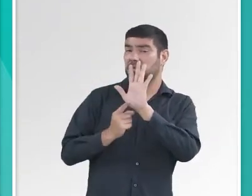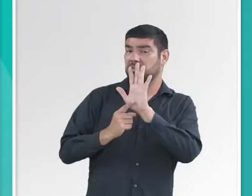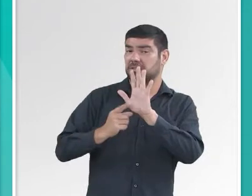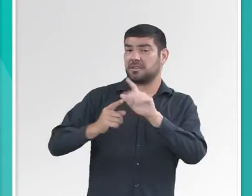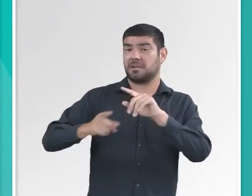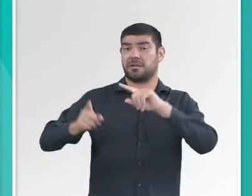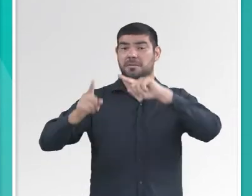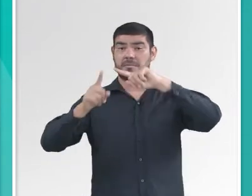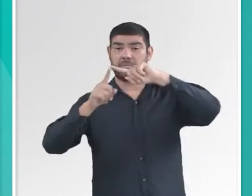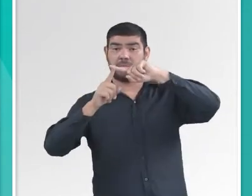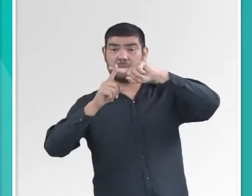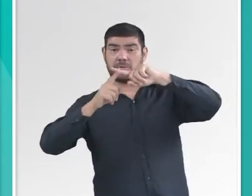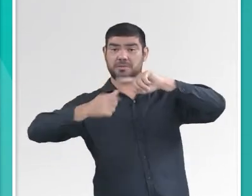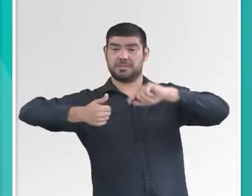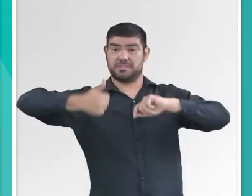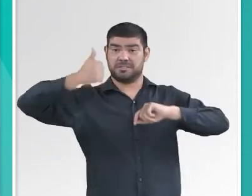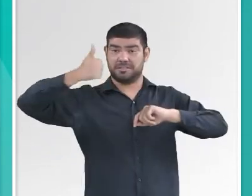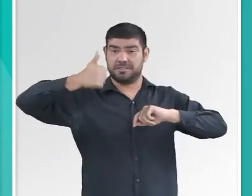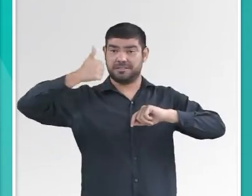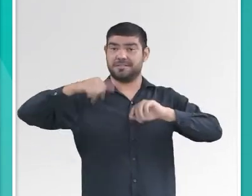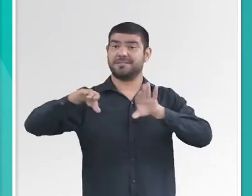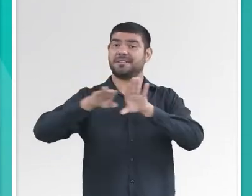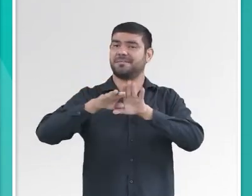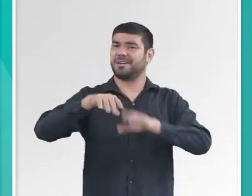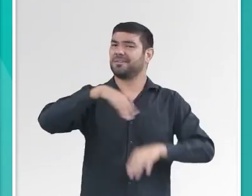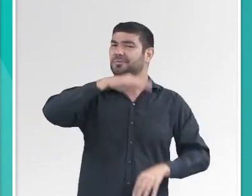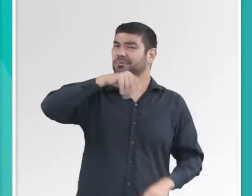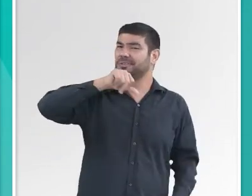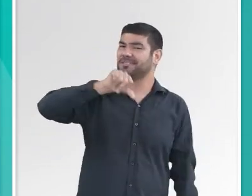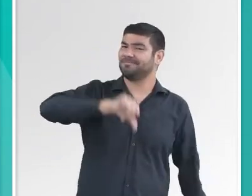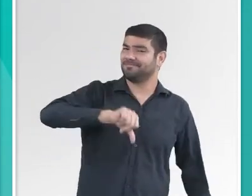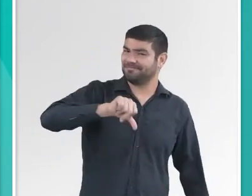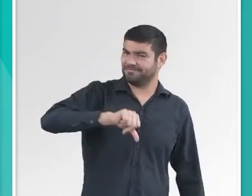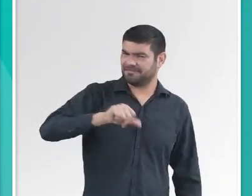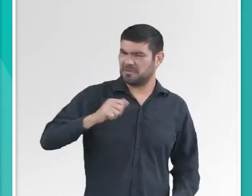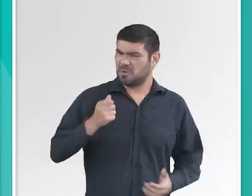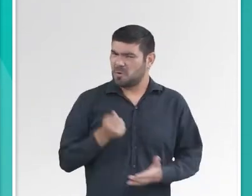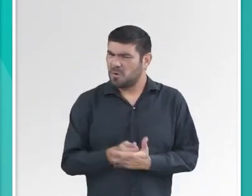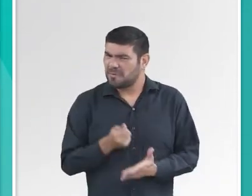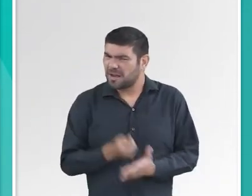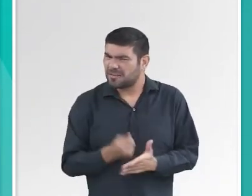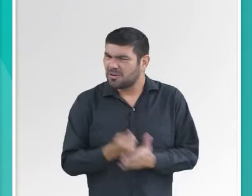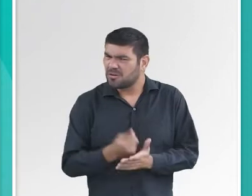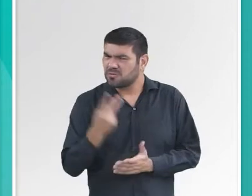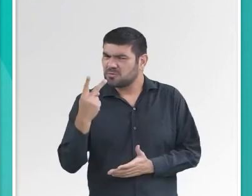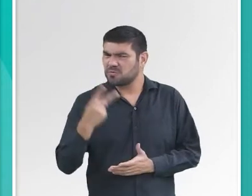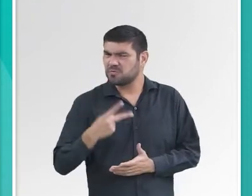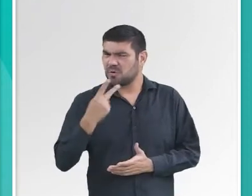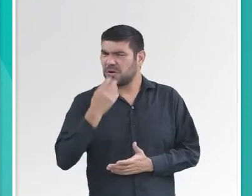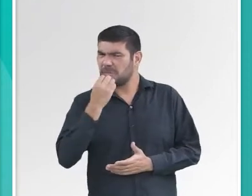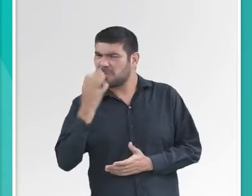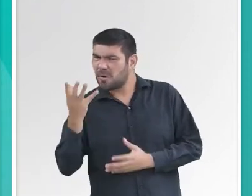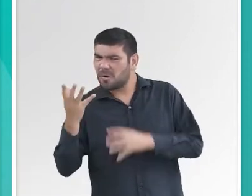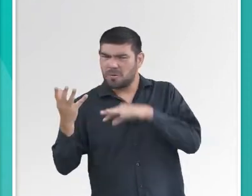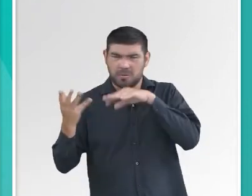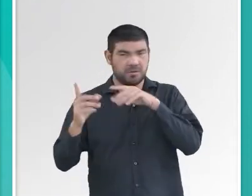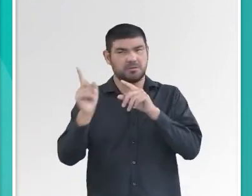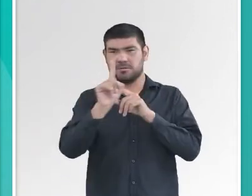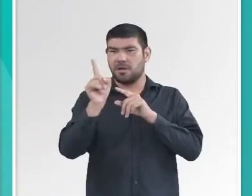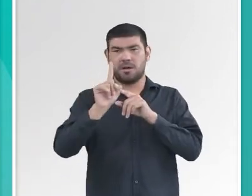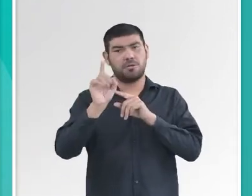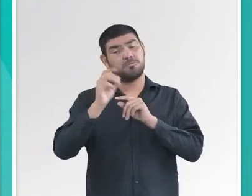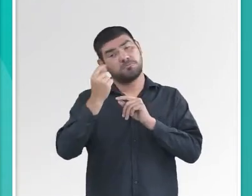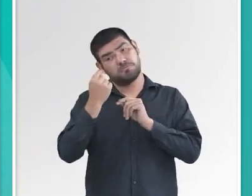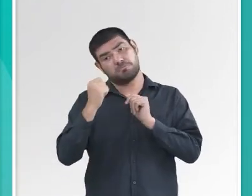e negativos. É obrigatório ter os dois? Não, você pode ter uma resenha que vai apenas